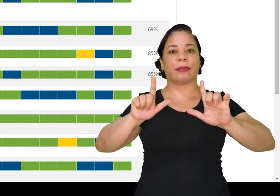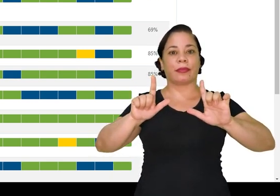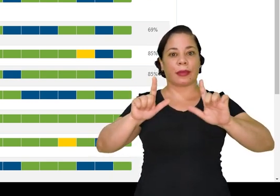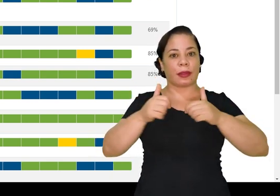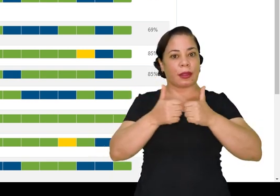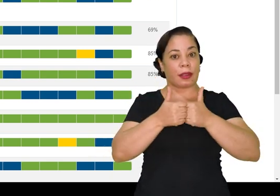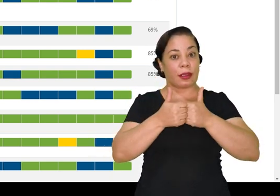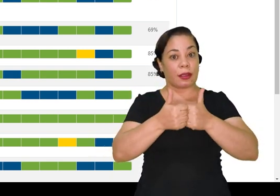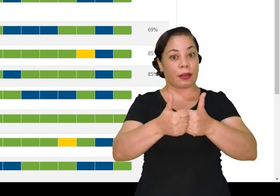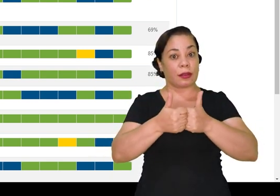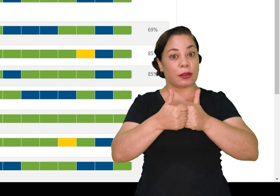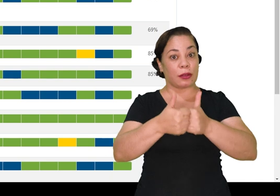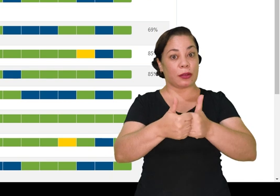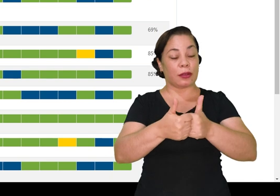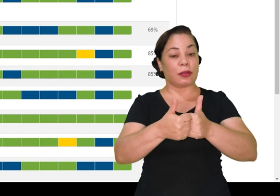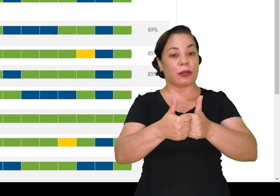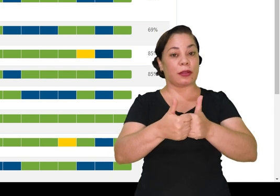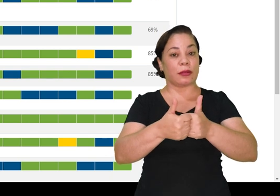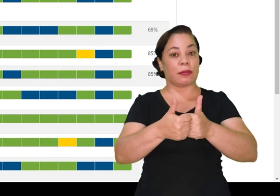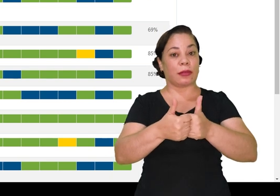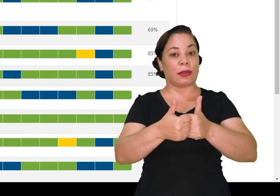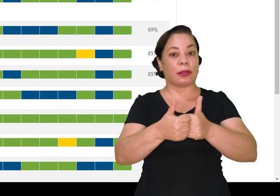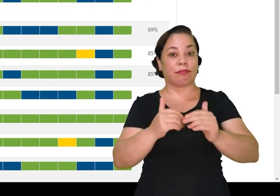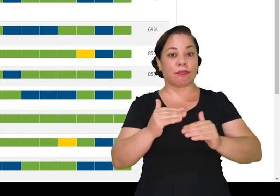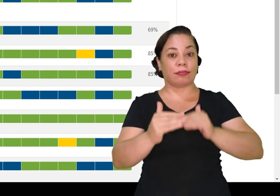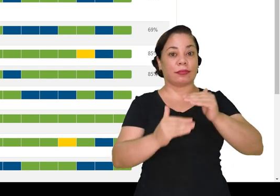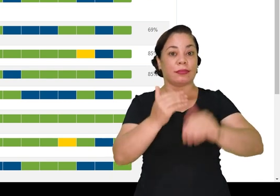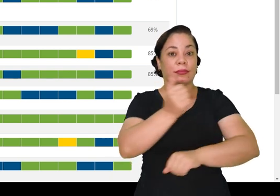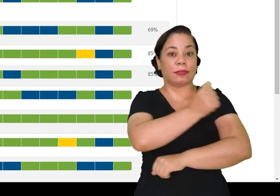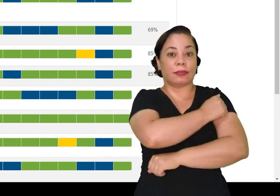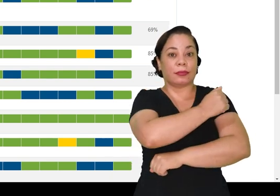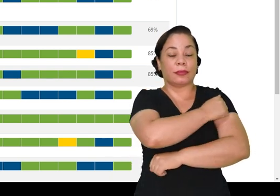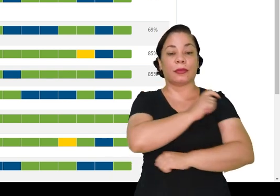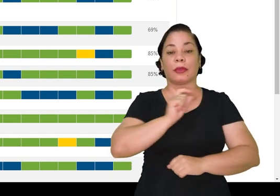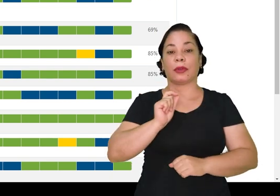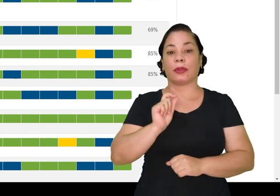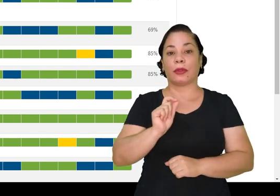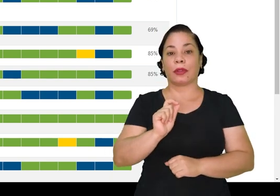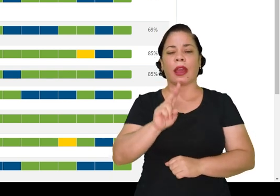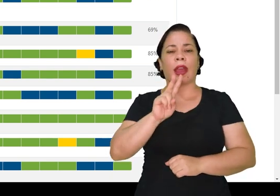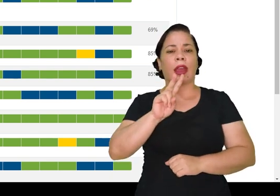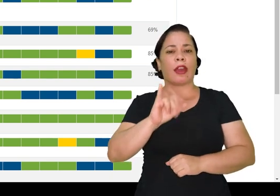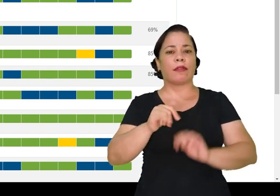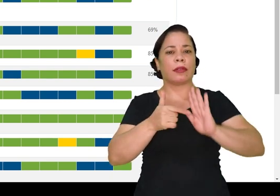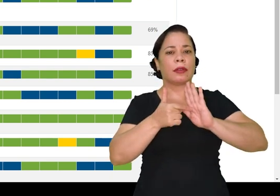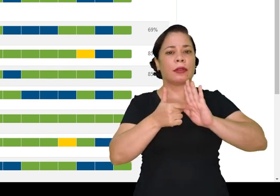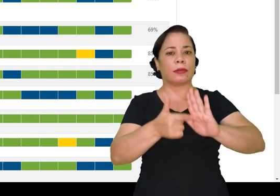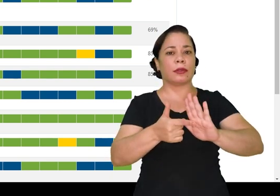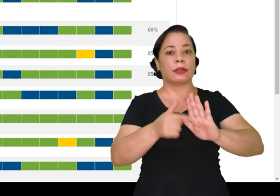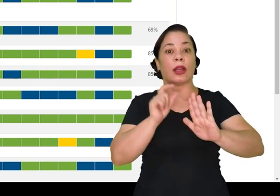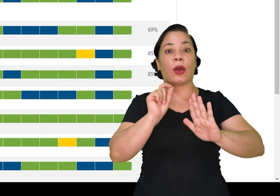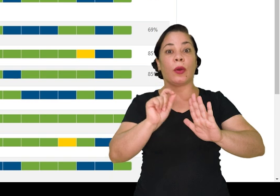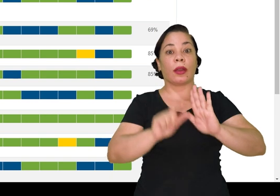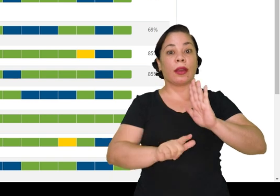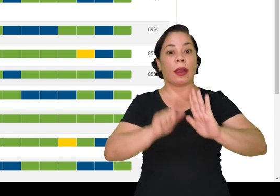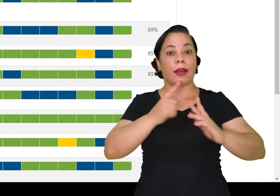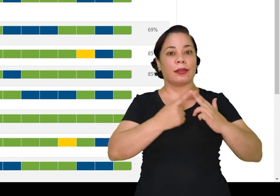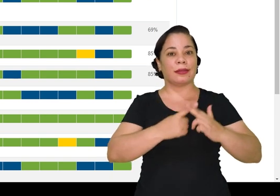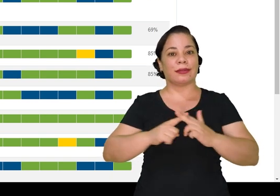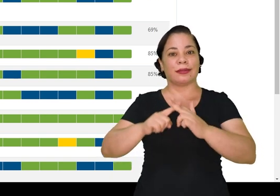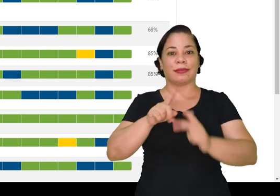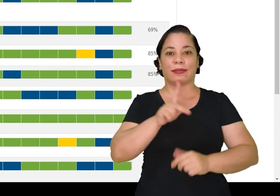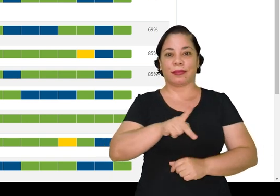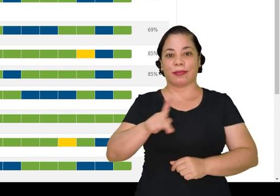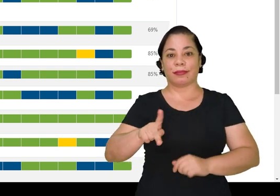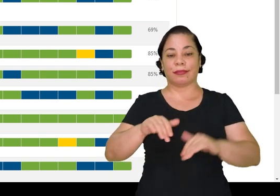para acompanhar o progresso do estudante é que ele vai refletir ao que foi configurado